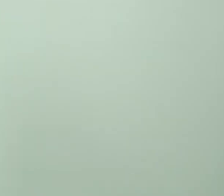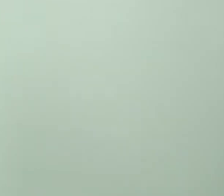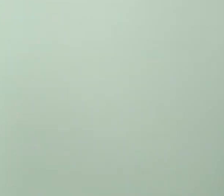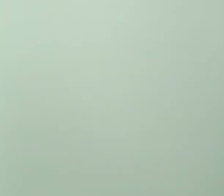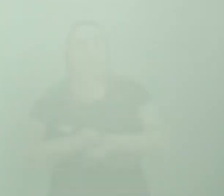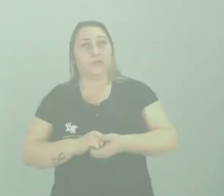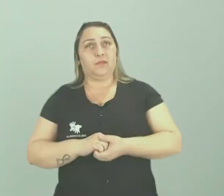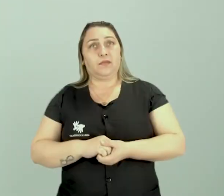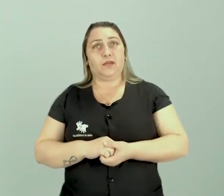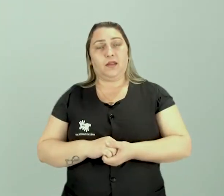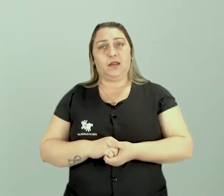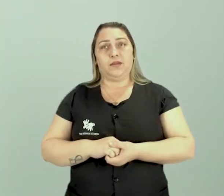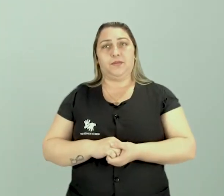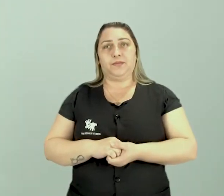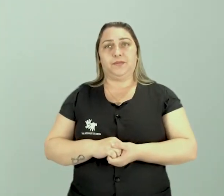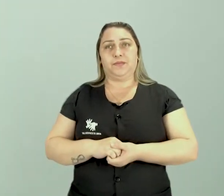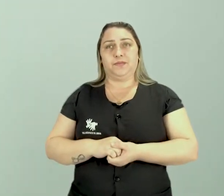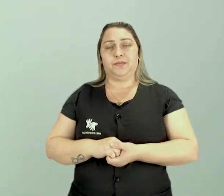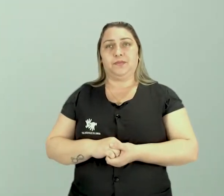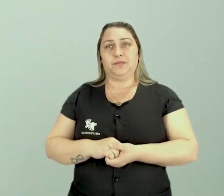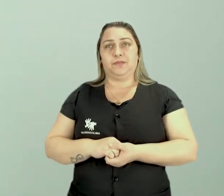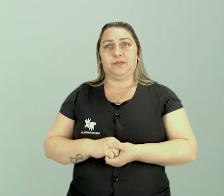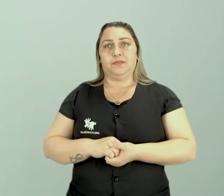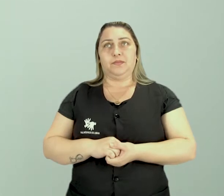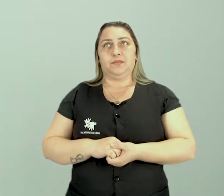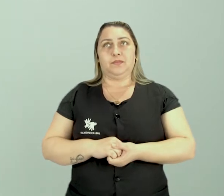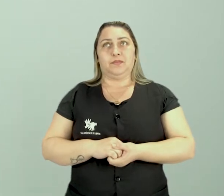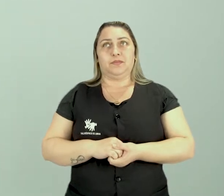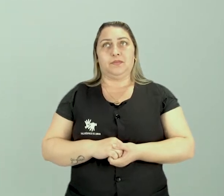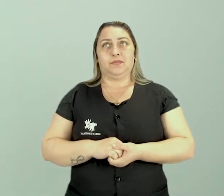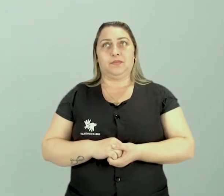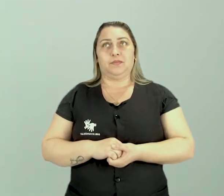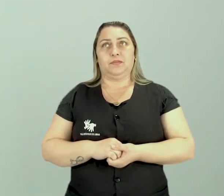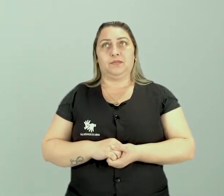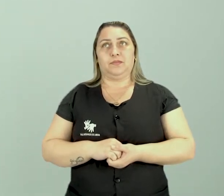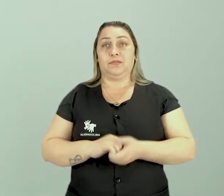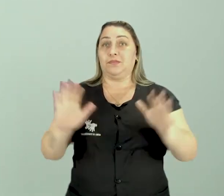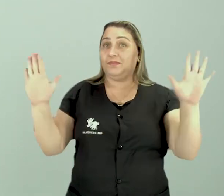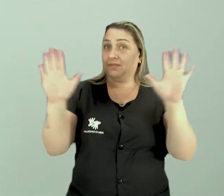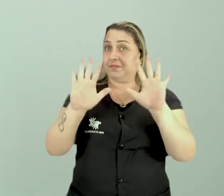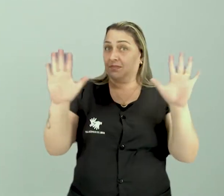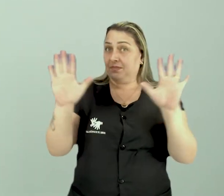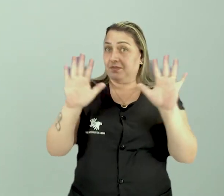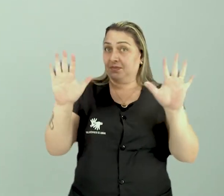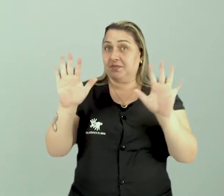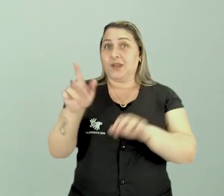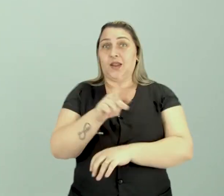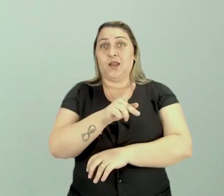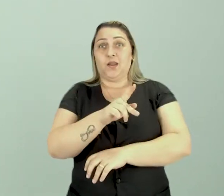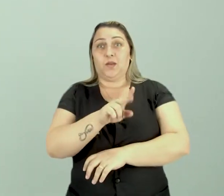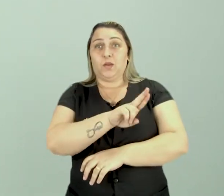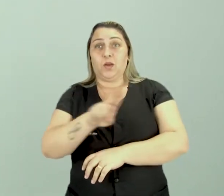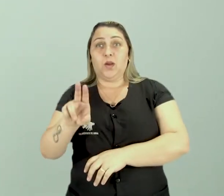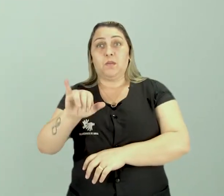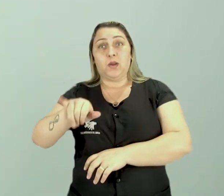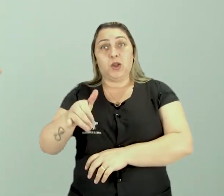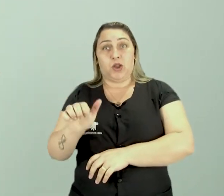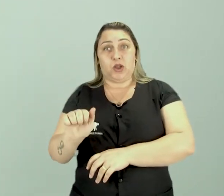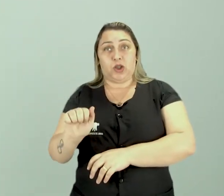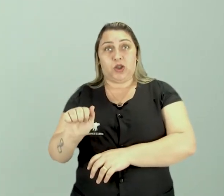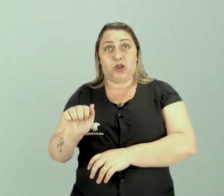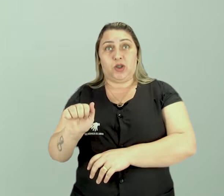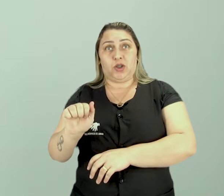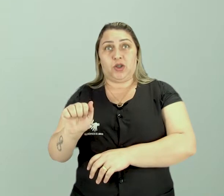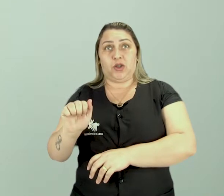Hello guys, my name is Jaqueline and welcome back to our English classes. Olá pessoal, meu nome é Jaqueline e sejam